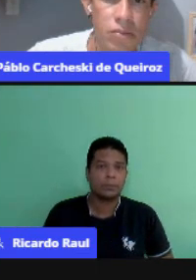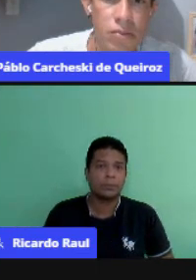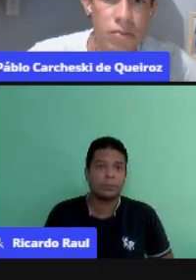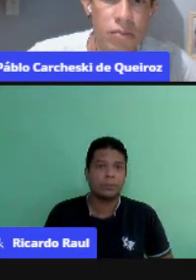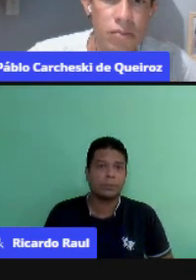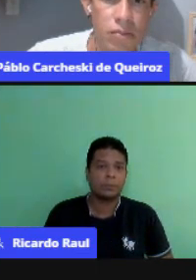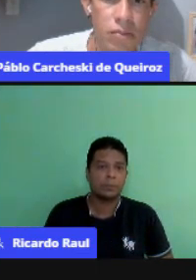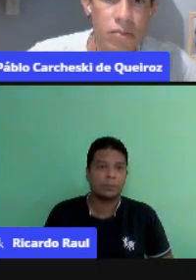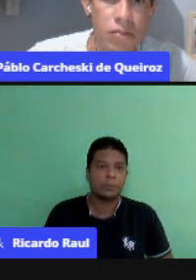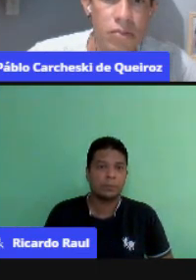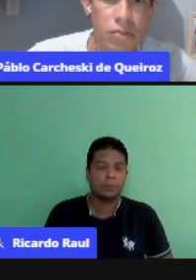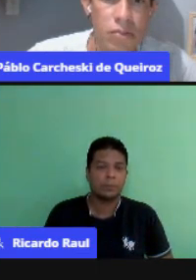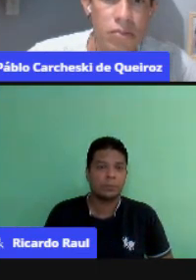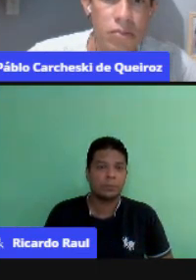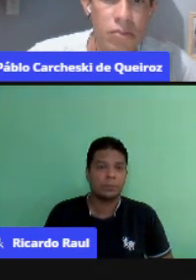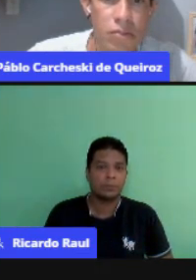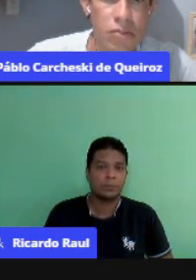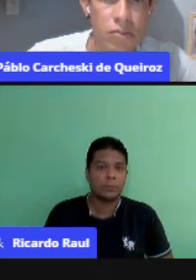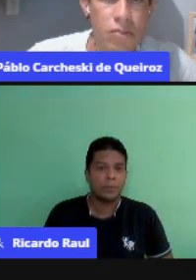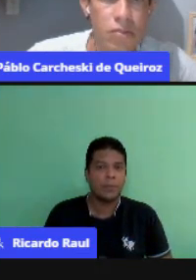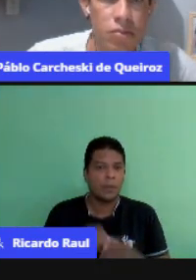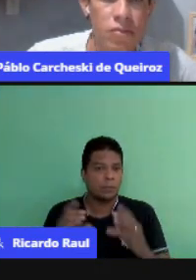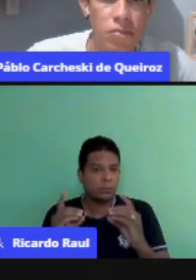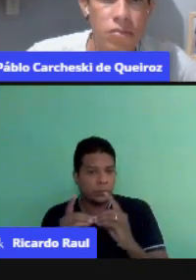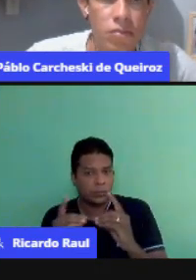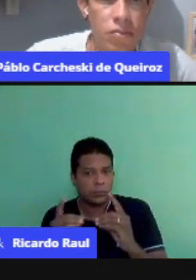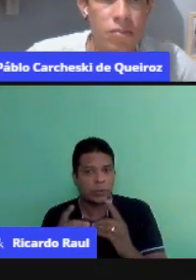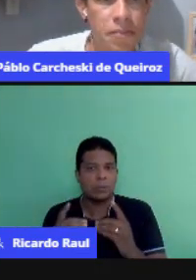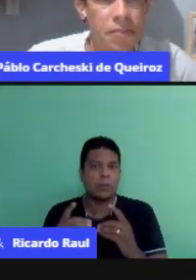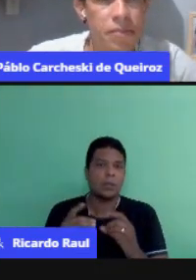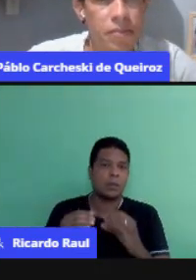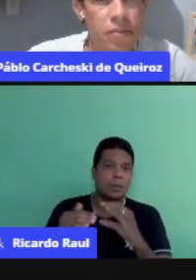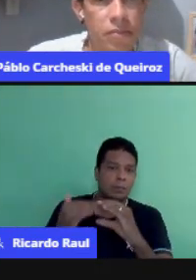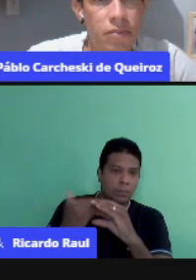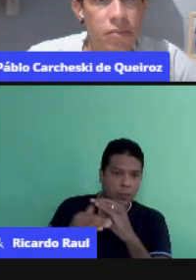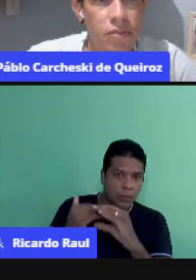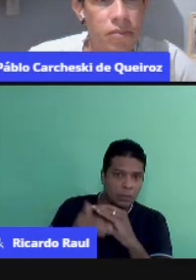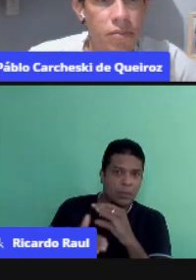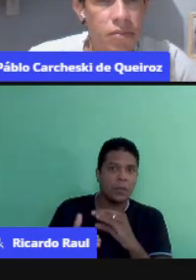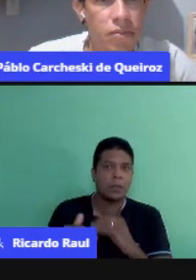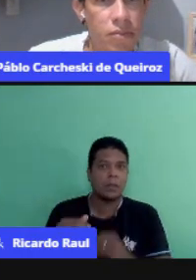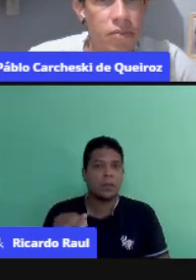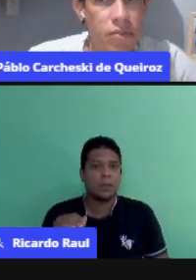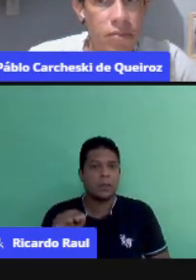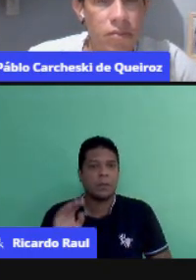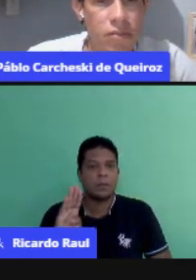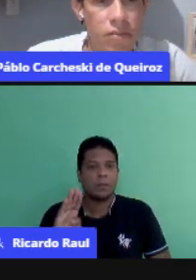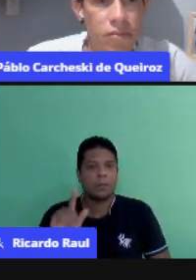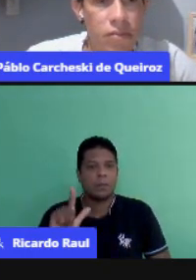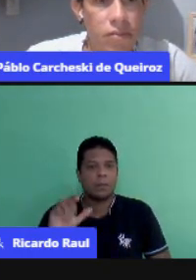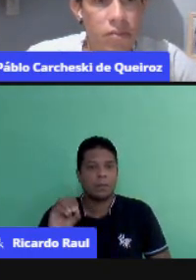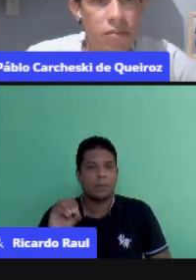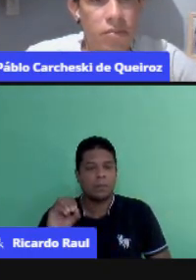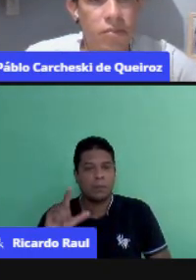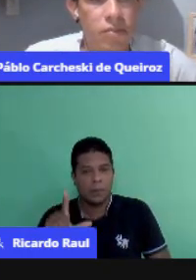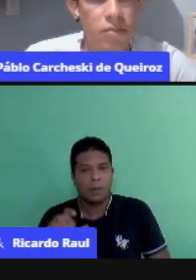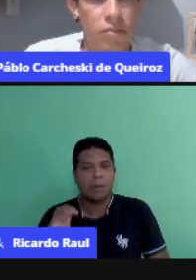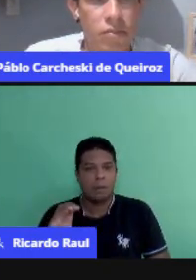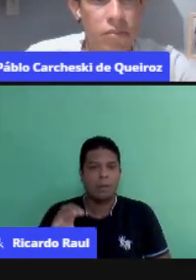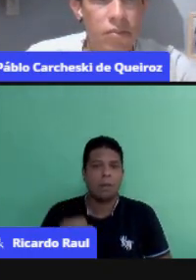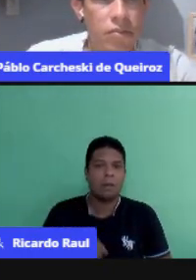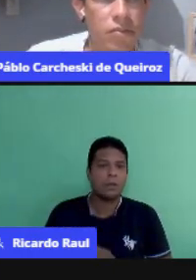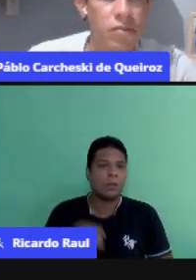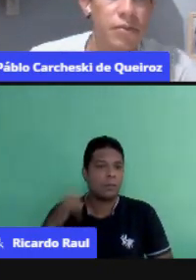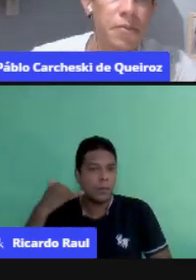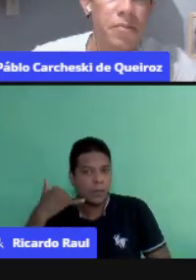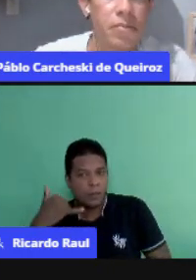explícito os nossos espaços de diálogos, né, que é o nosso e-mail, o nosso blog, o telefone lá da AGFEM,